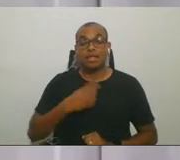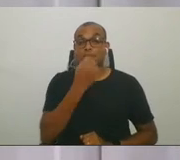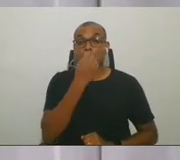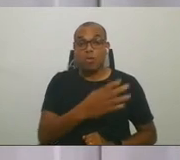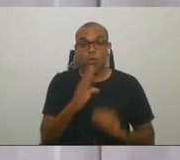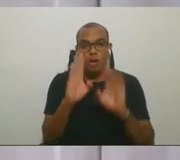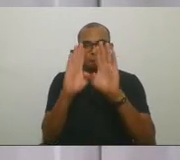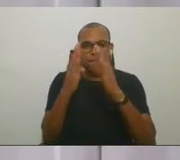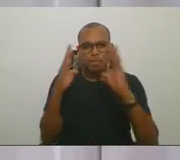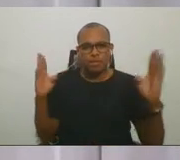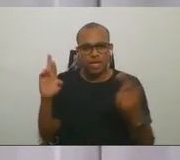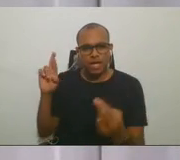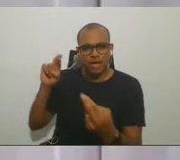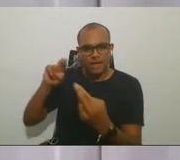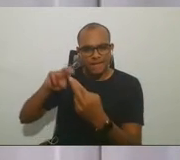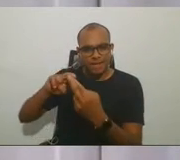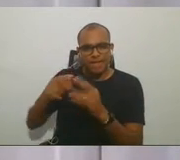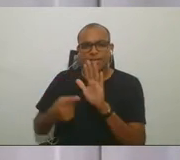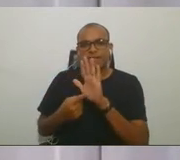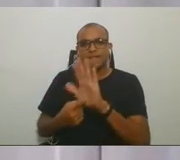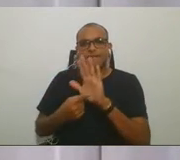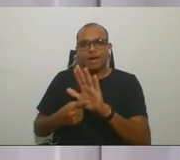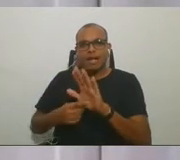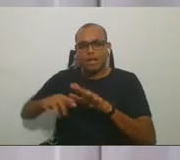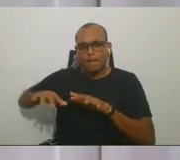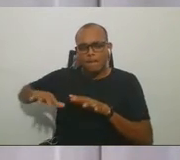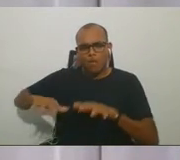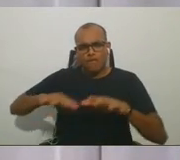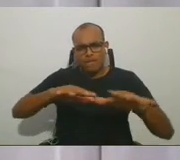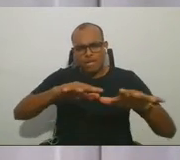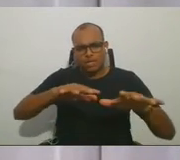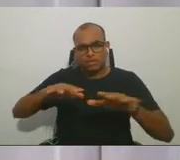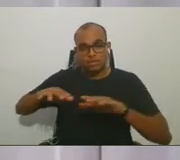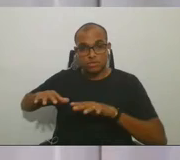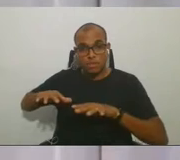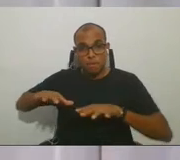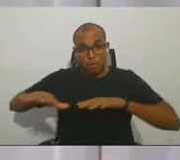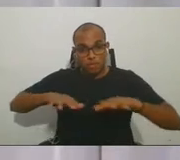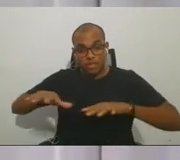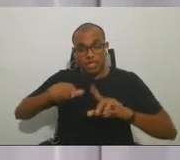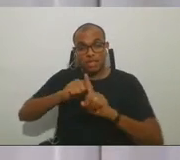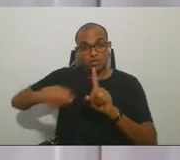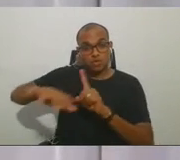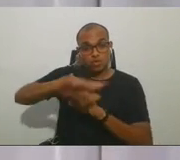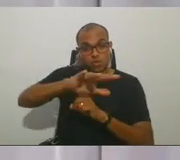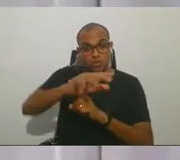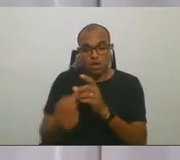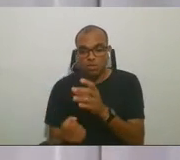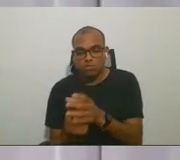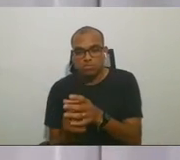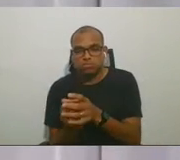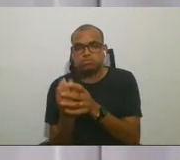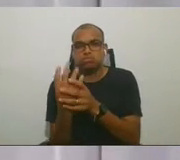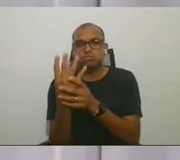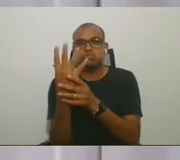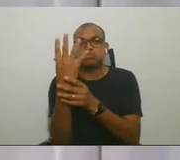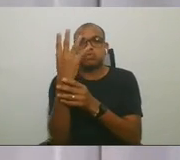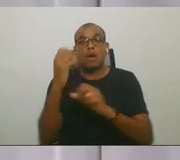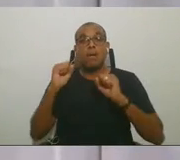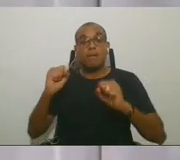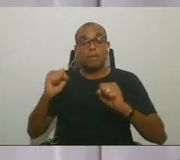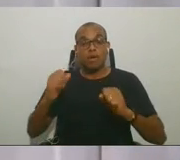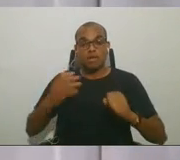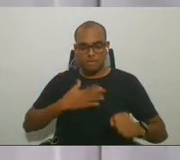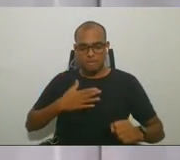os movimentos de mobilidade social ascendente que podem produzir a abdicação da identidade de